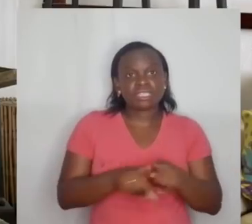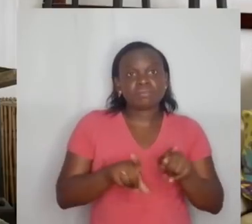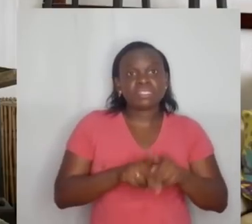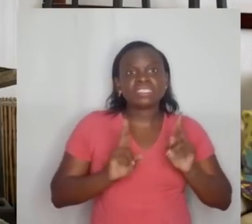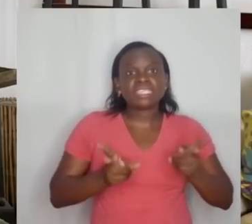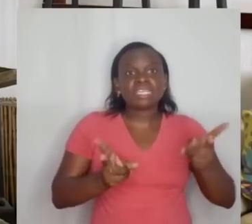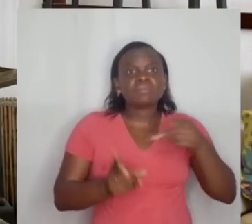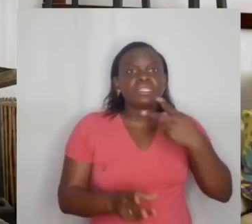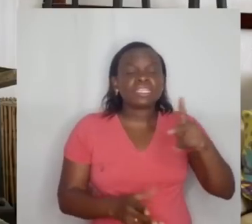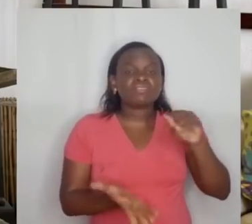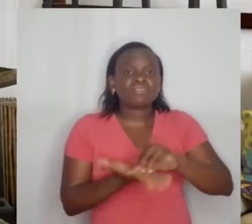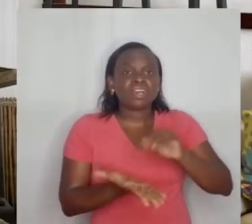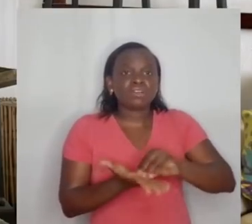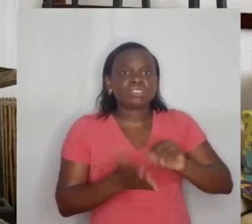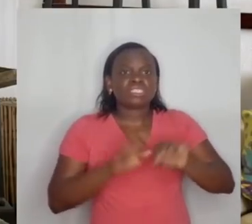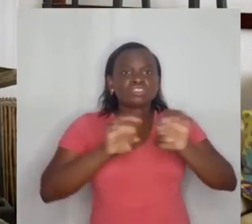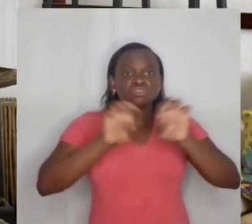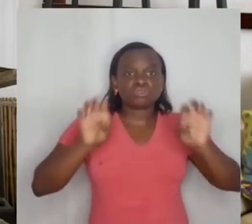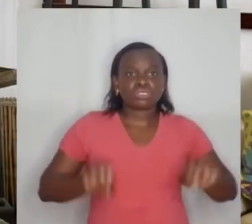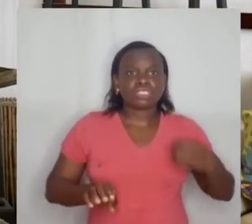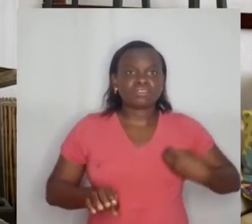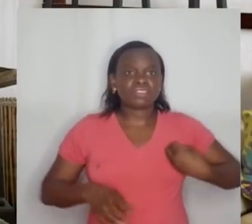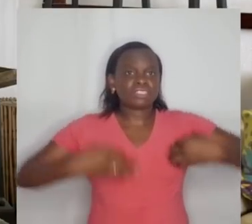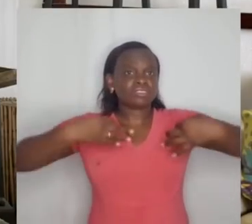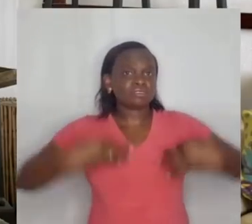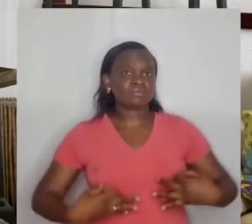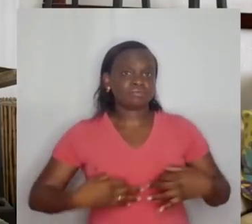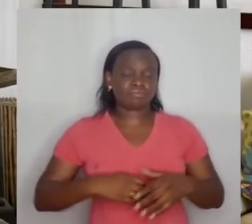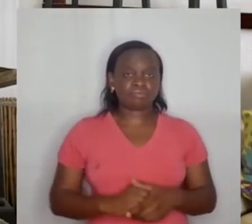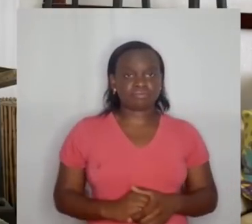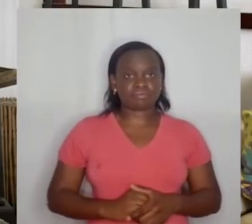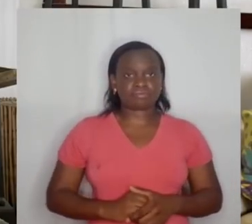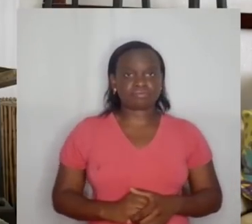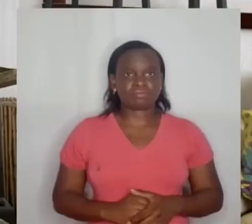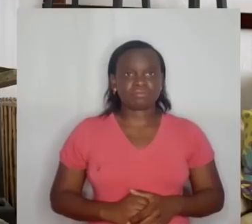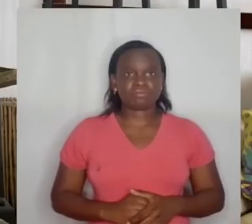à permanente falta de infraestrutura para uma vida digna.